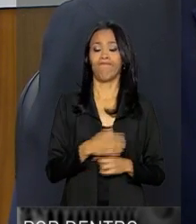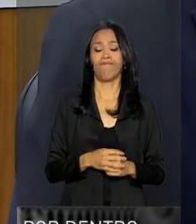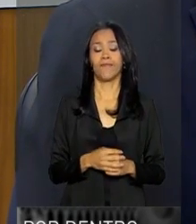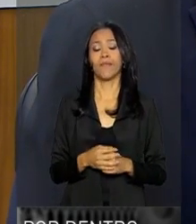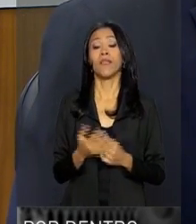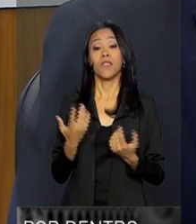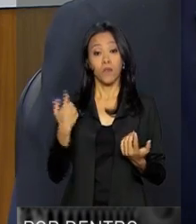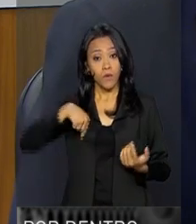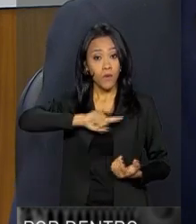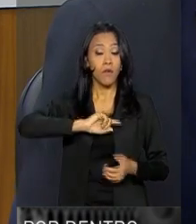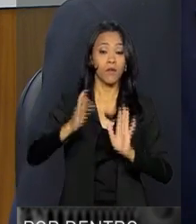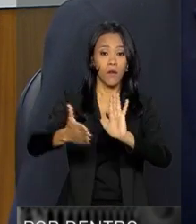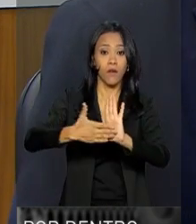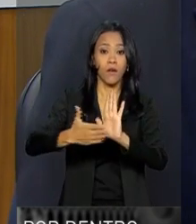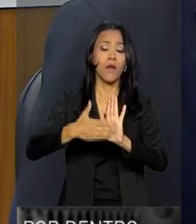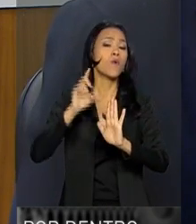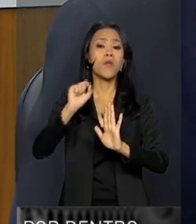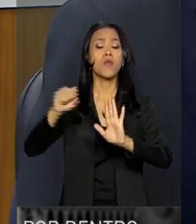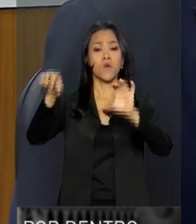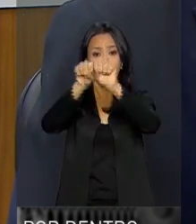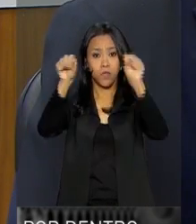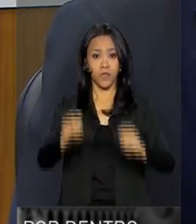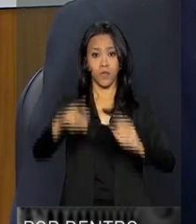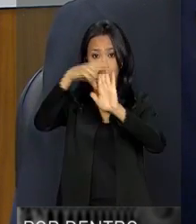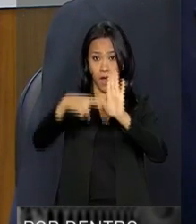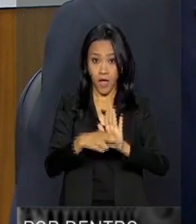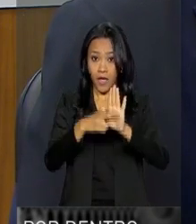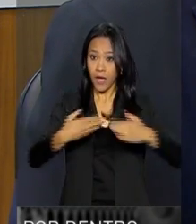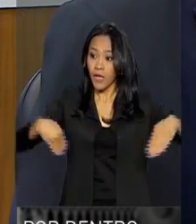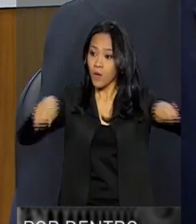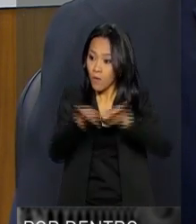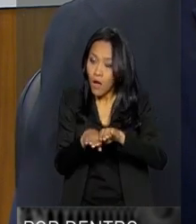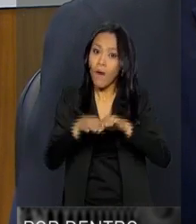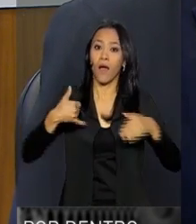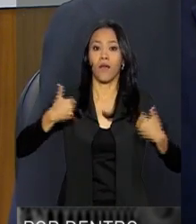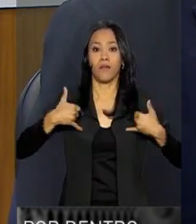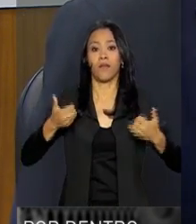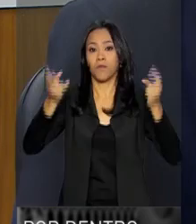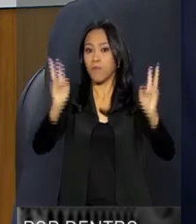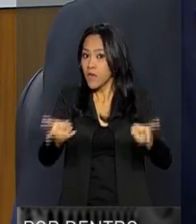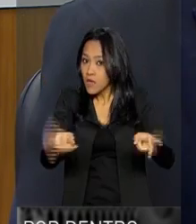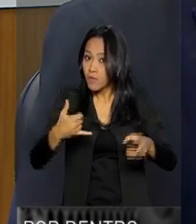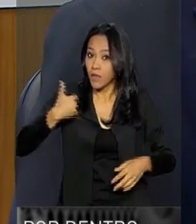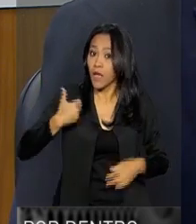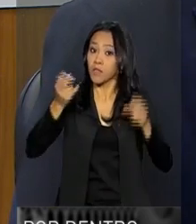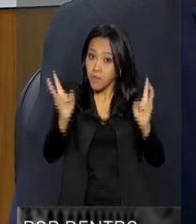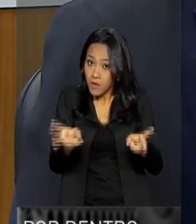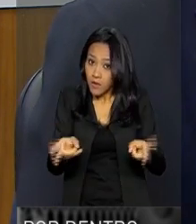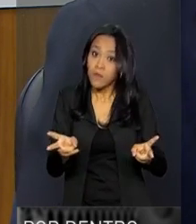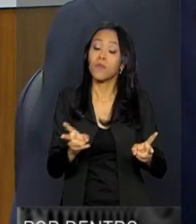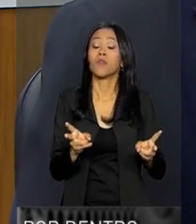um sistema igual para todos o sistema onde a regra de idade vai ser a mesma para todos não importa se é